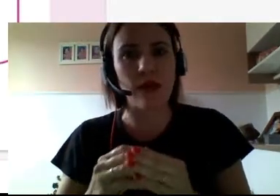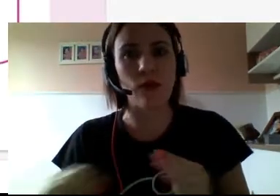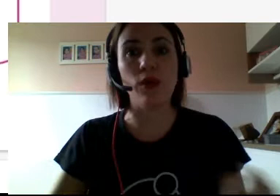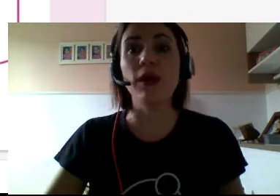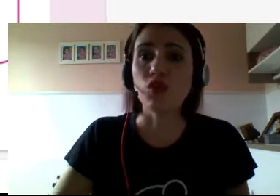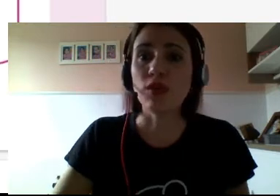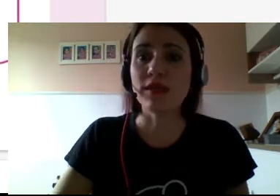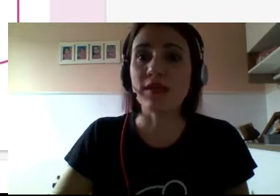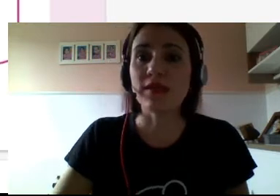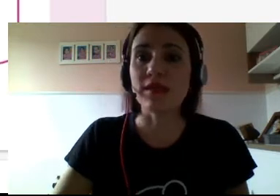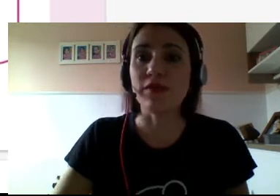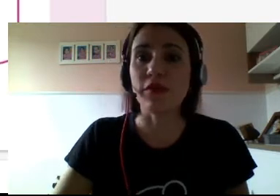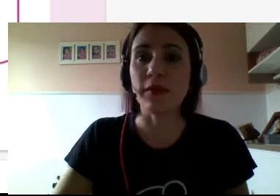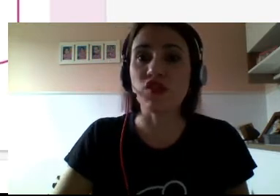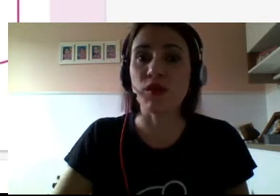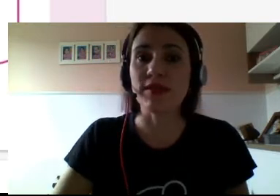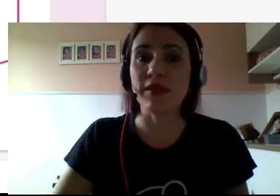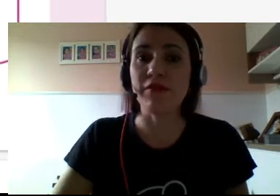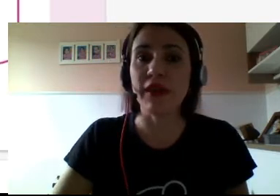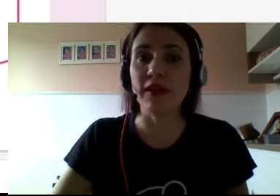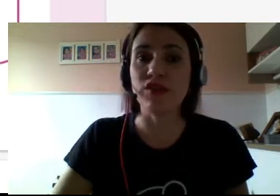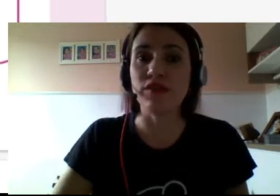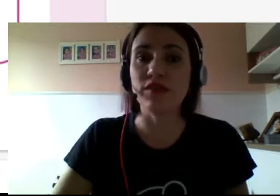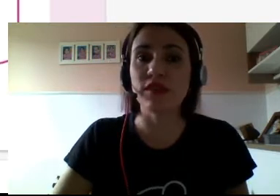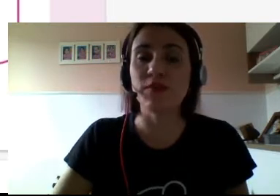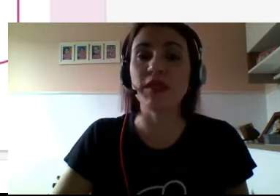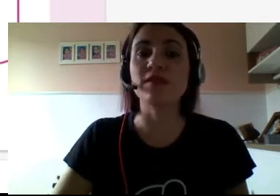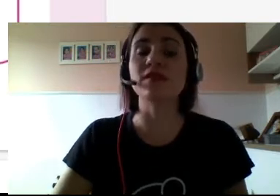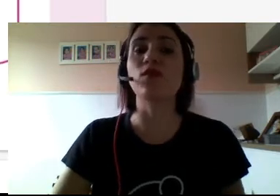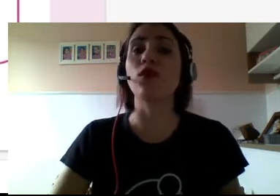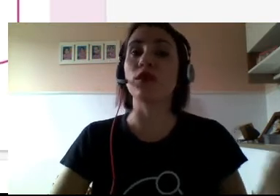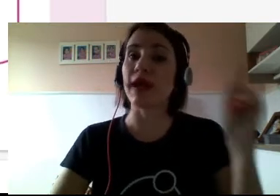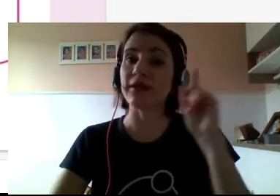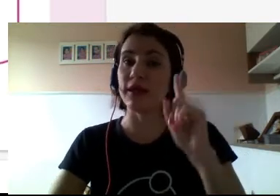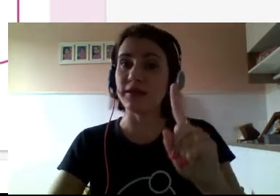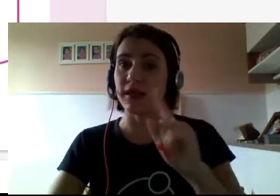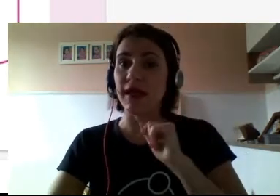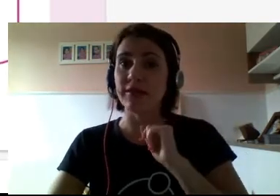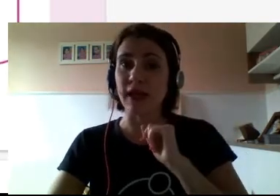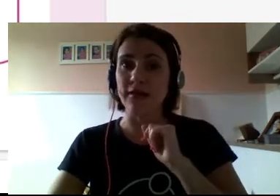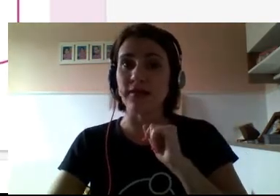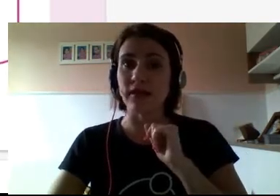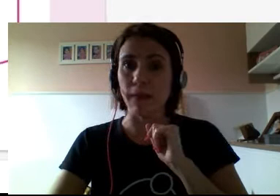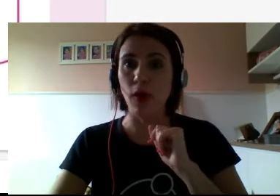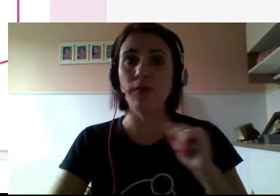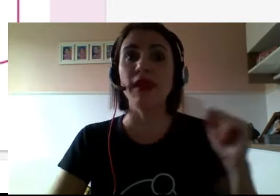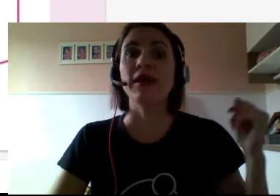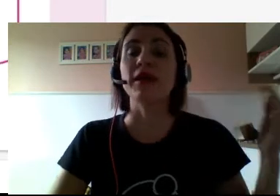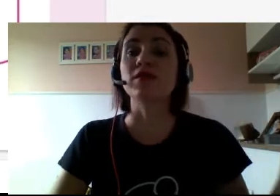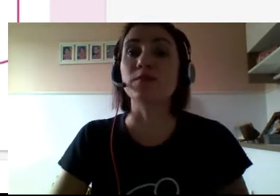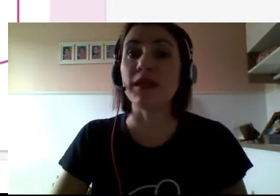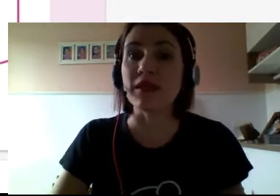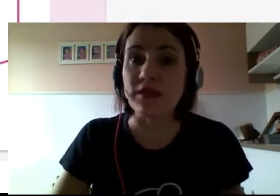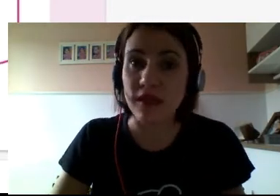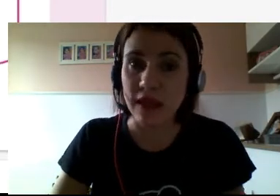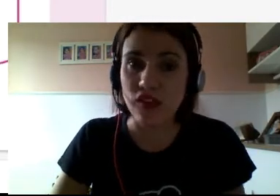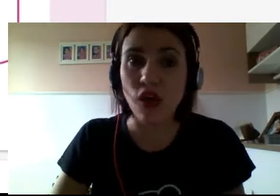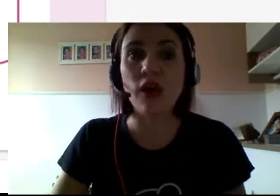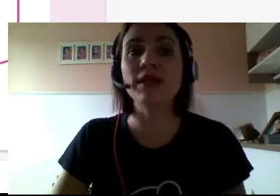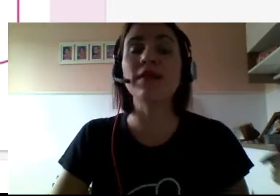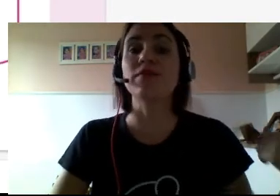do espetáculo todas essas informações em verde Vocês precisam colocar nesse cartaz está bom